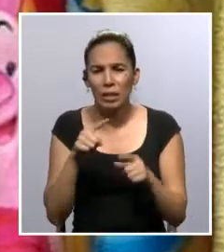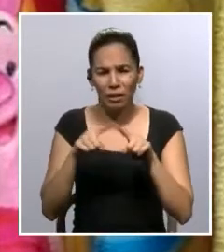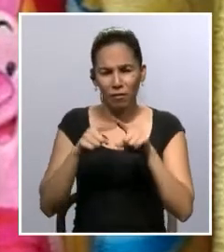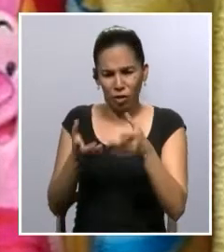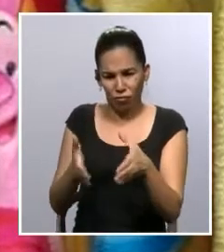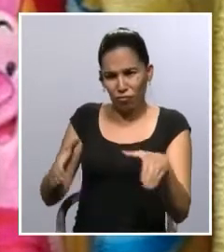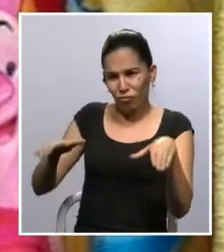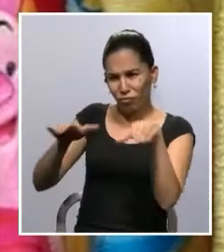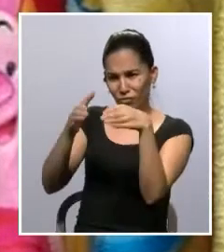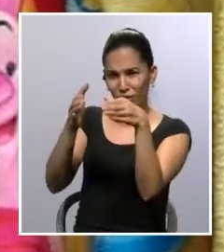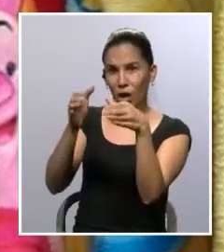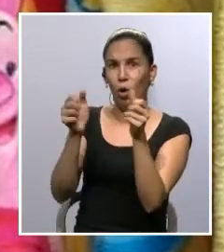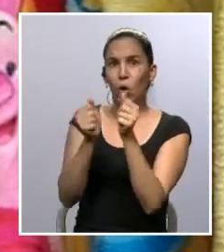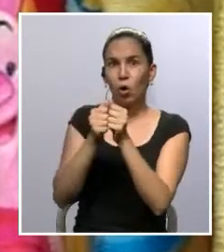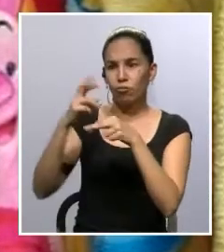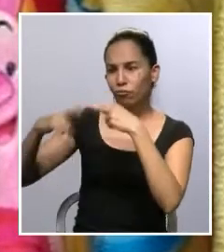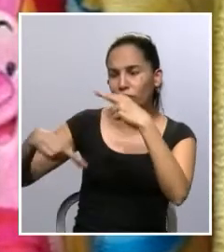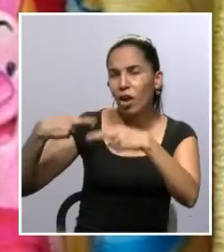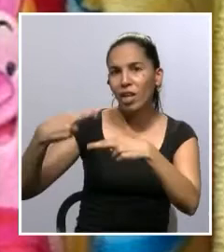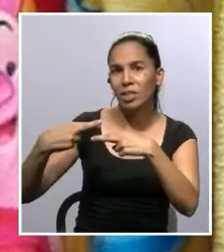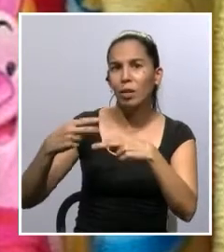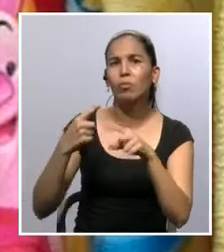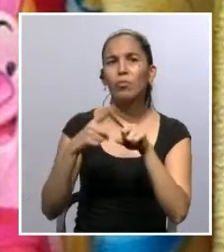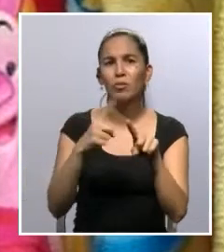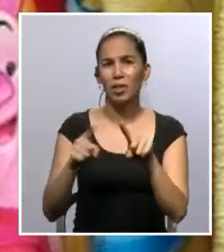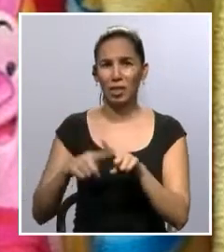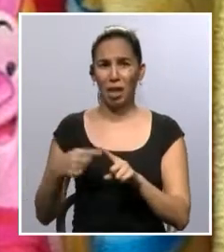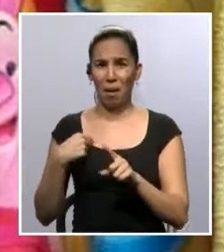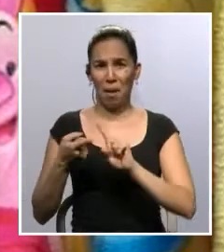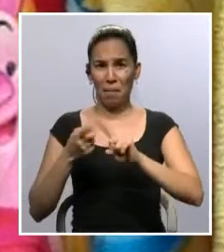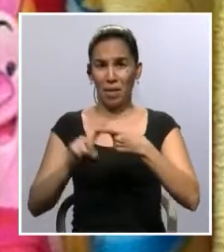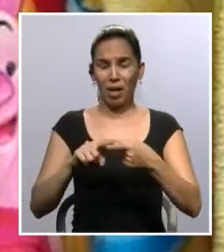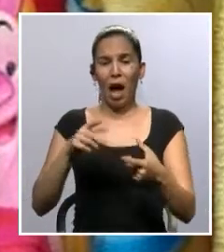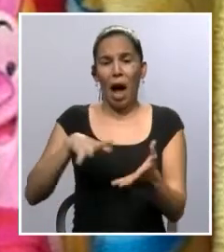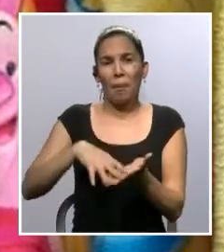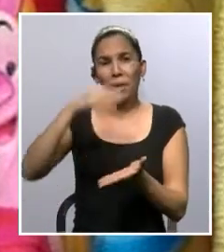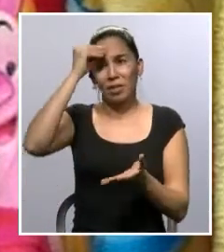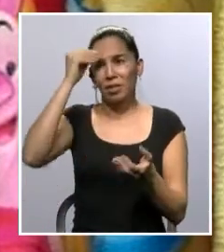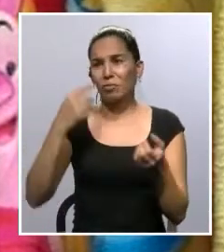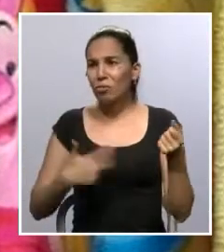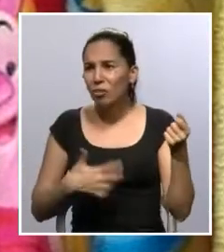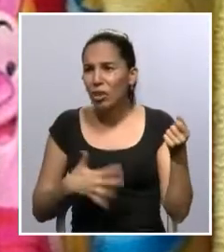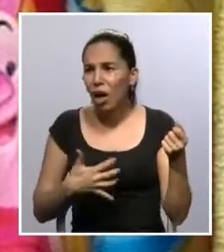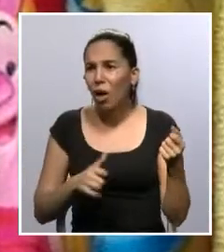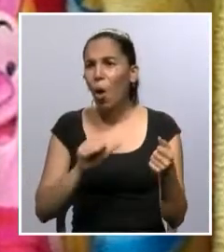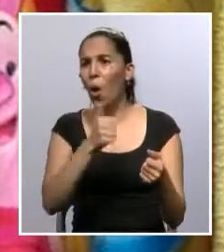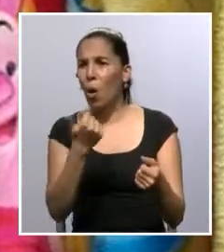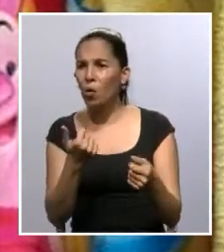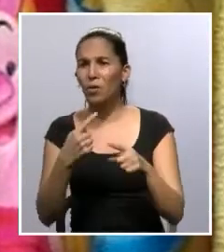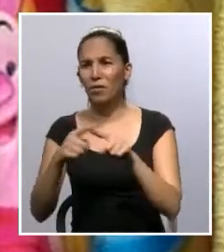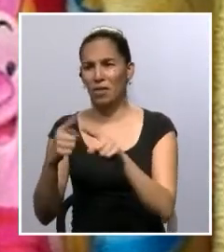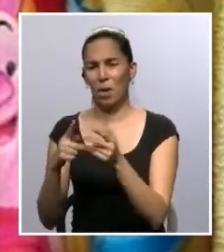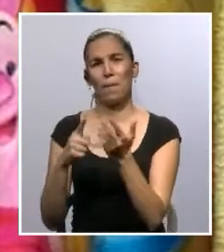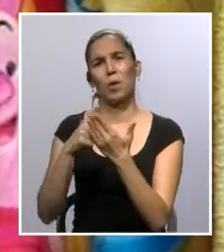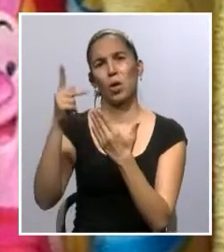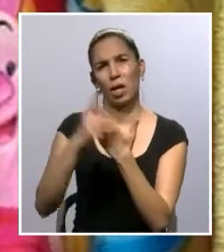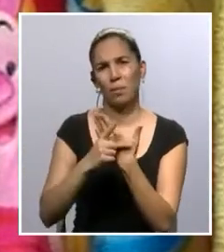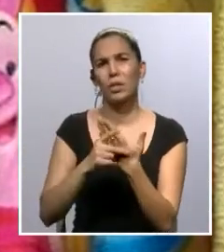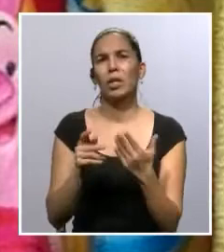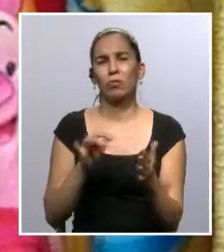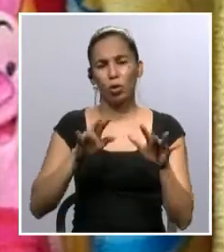jarrões de material reciclado. Muitos colegas meus estão aprendendo a tocar violão e muitos também estão fazendo programas no